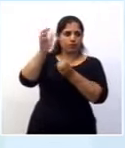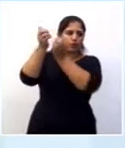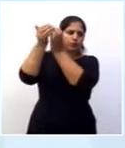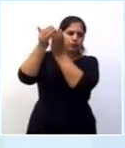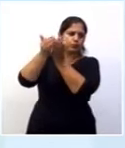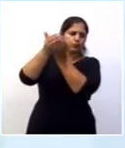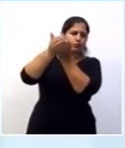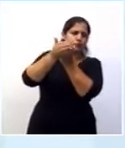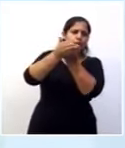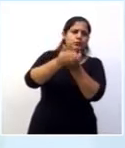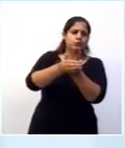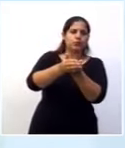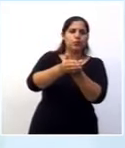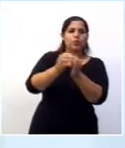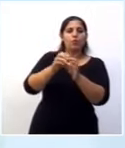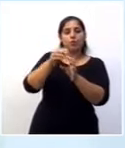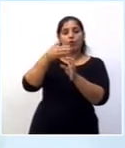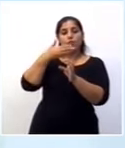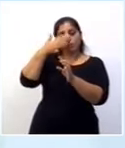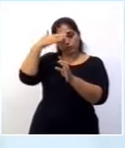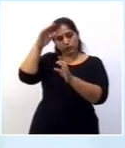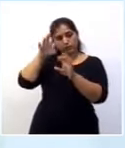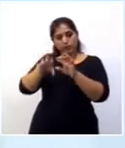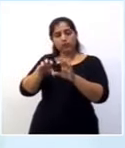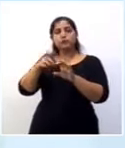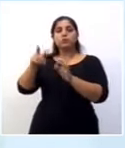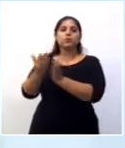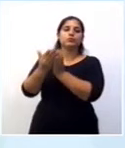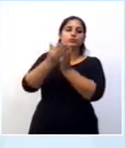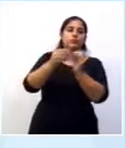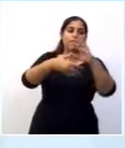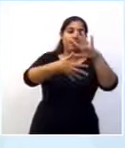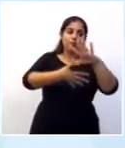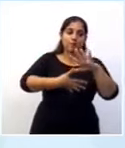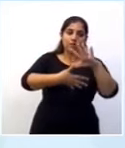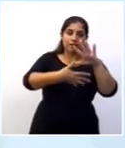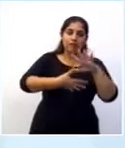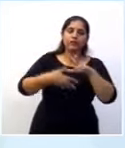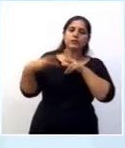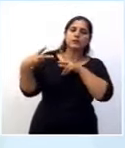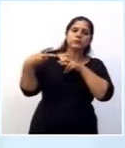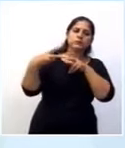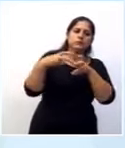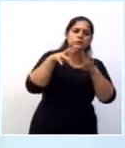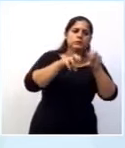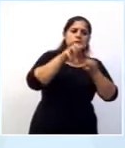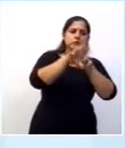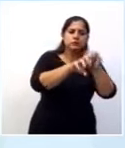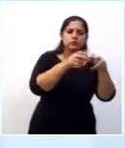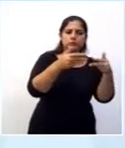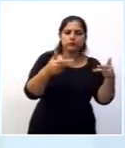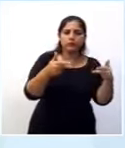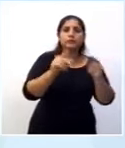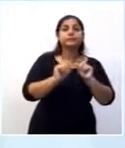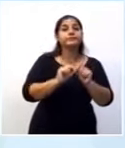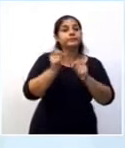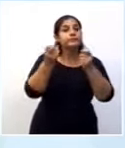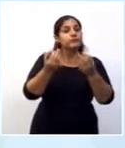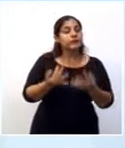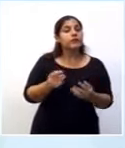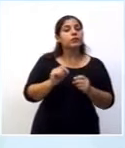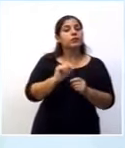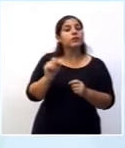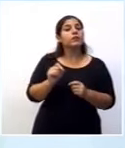rumo inicialmente ao Oriente, depois vindo para a América, né, explorando esses novos territórios. Falamos um pouco